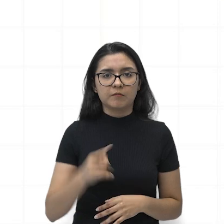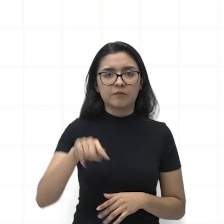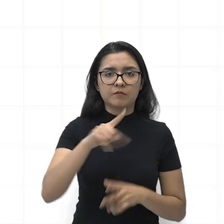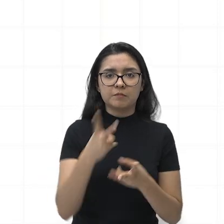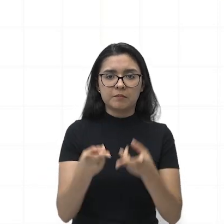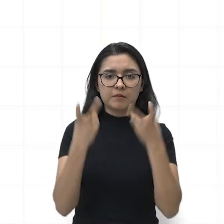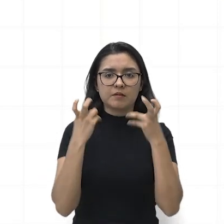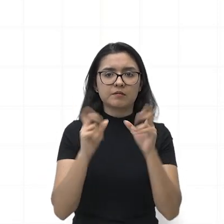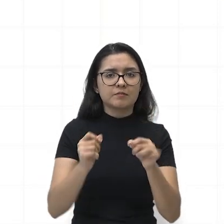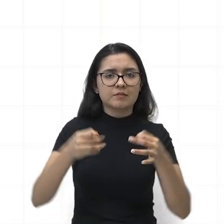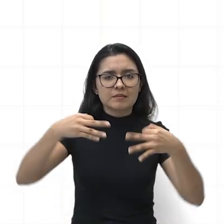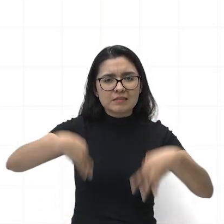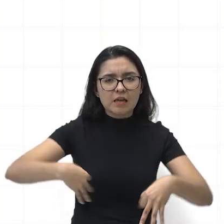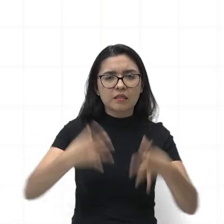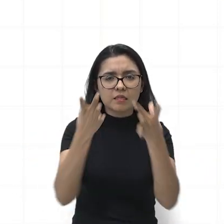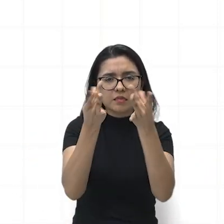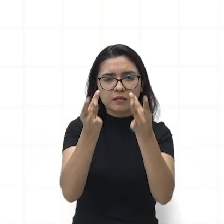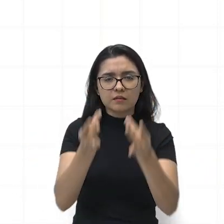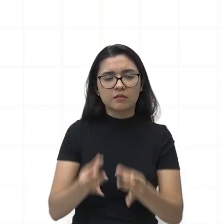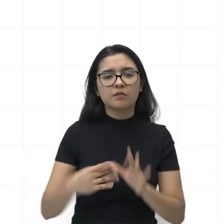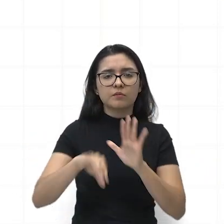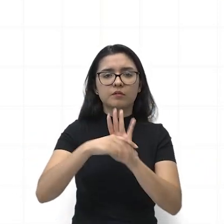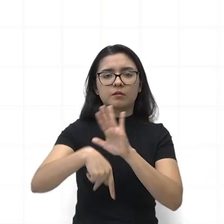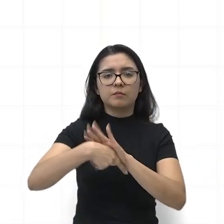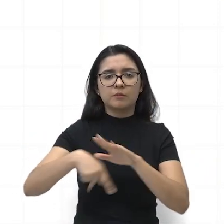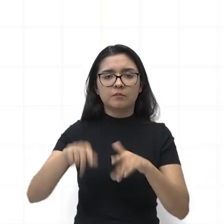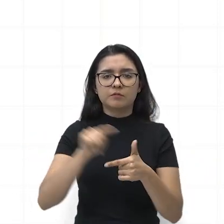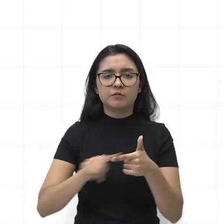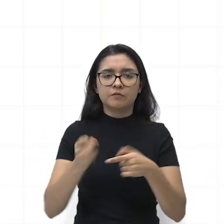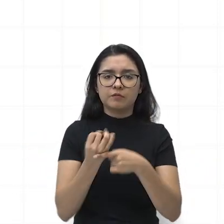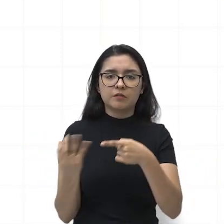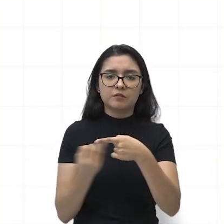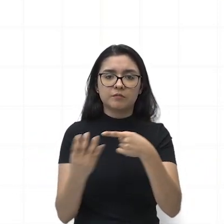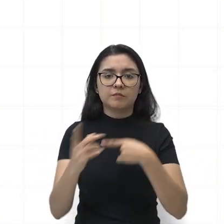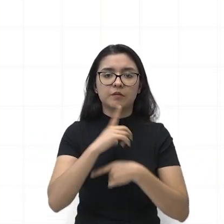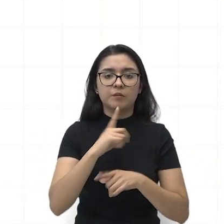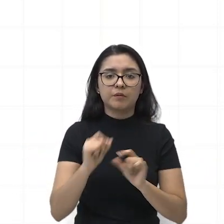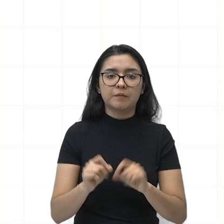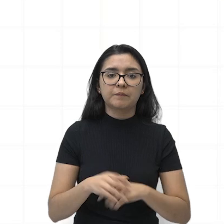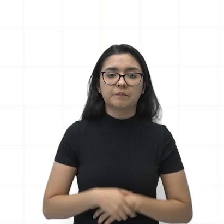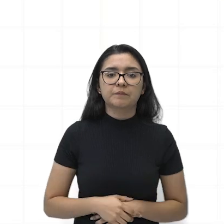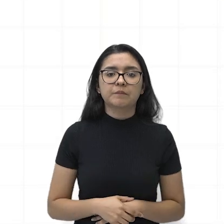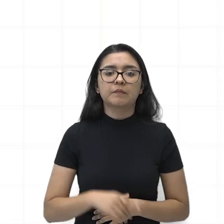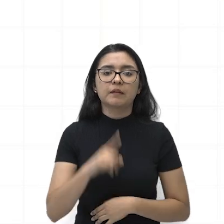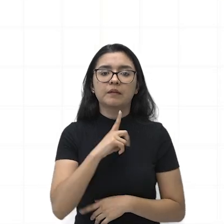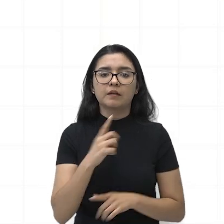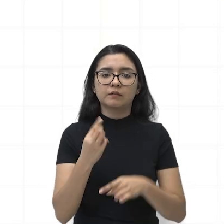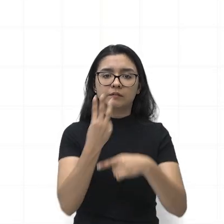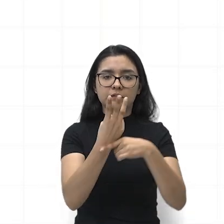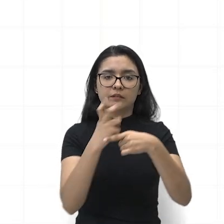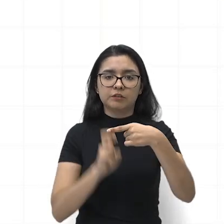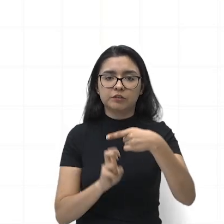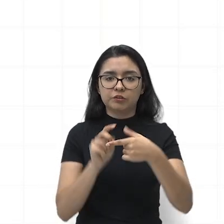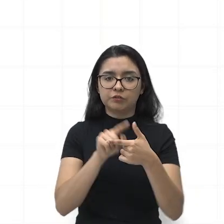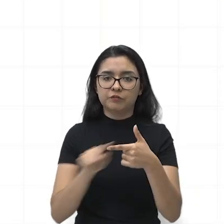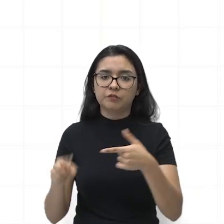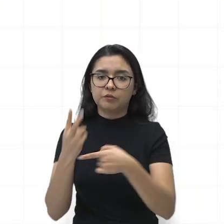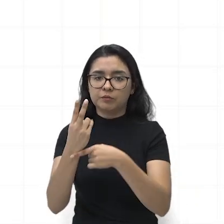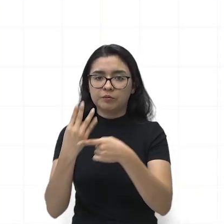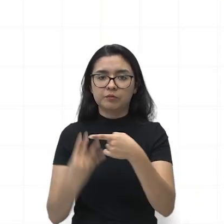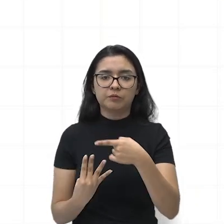você perceba direitinho a definição. Nós temos aqui, ó, 3/5 dividido